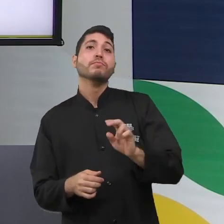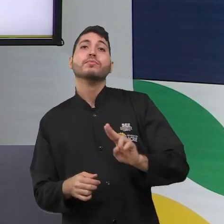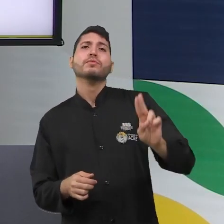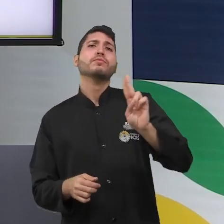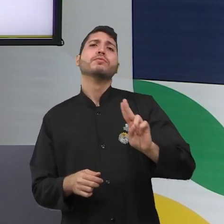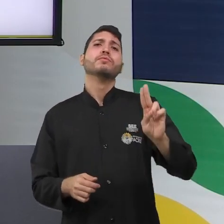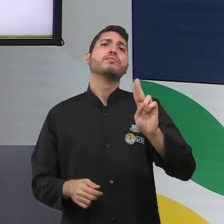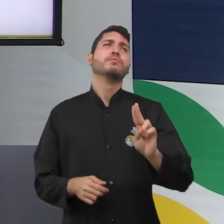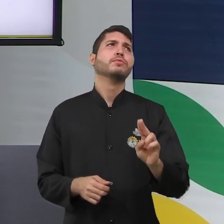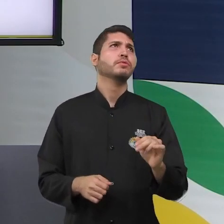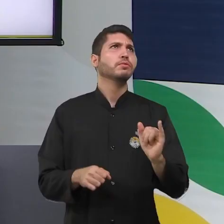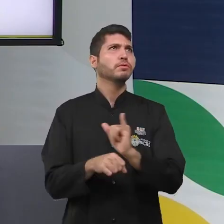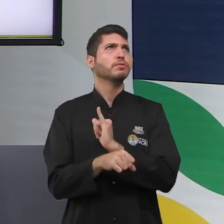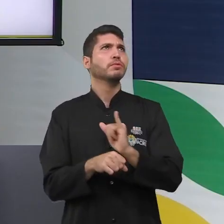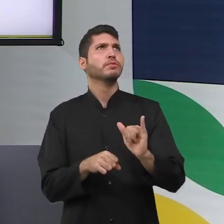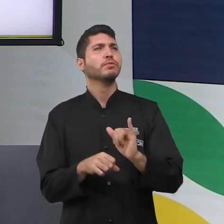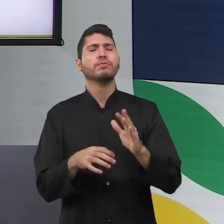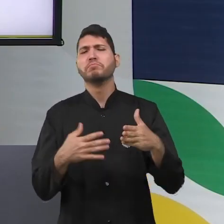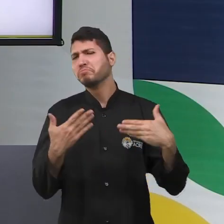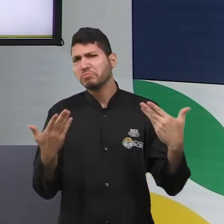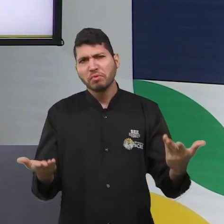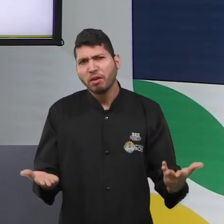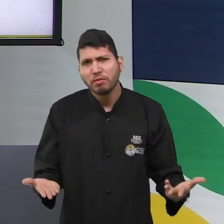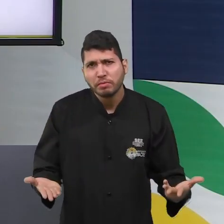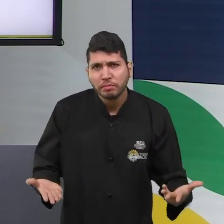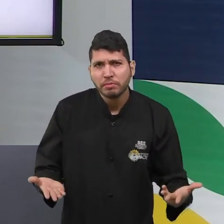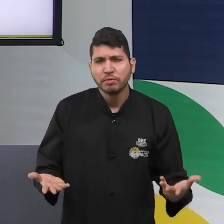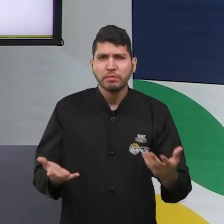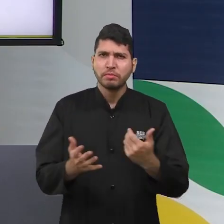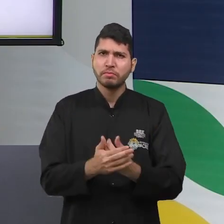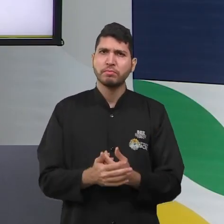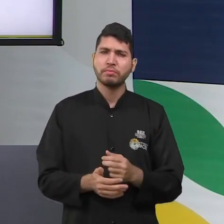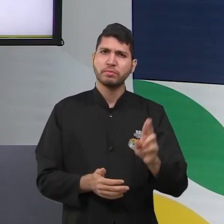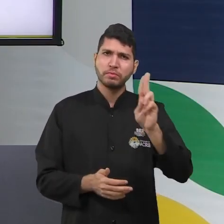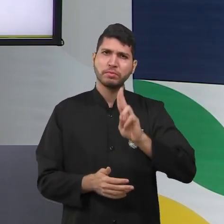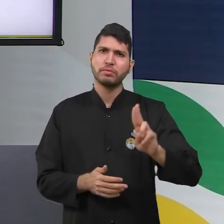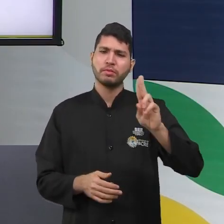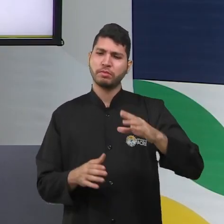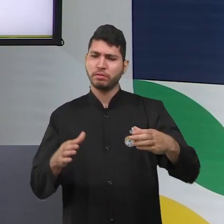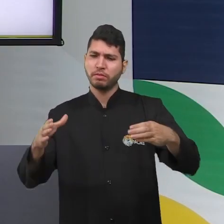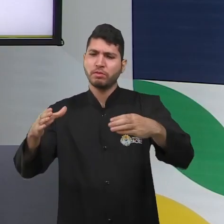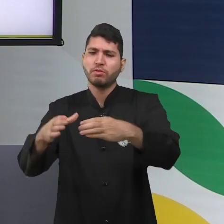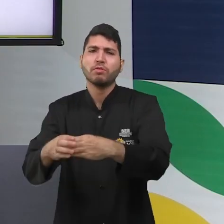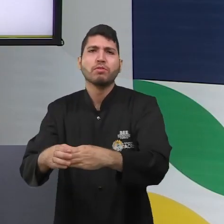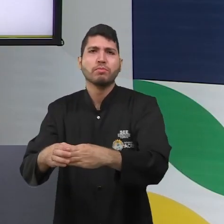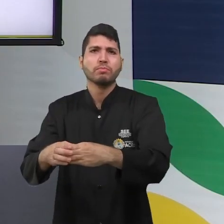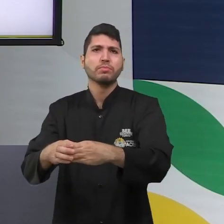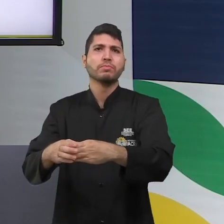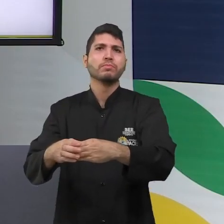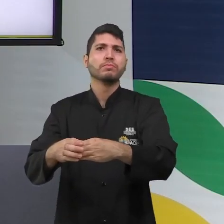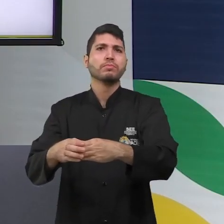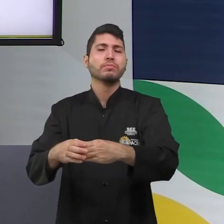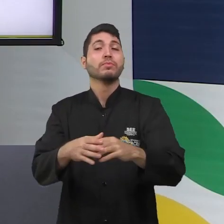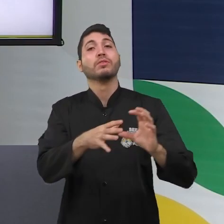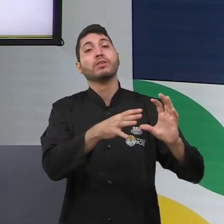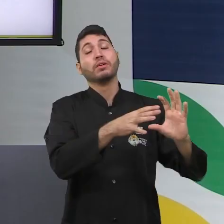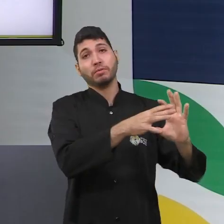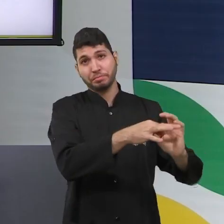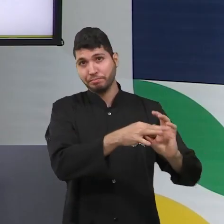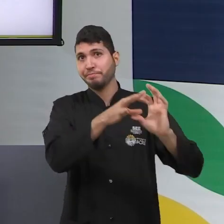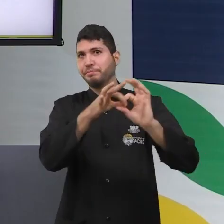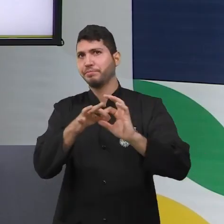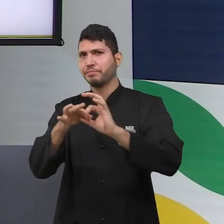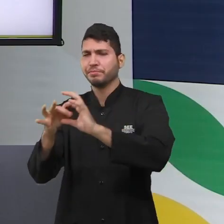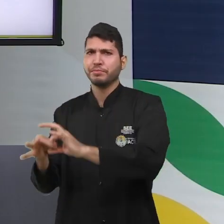uma perspectiva de vida diferente do que é vivenciado ali naquela comunidade? Então, é um contexto de prevenção, de